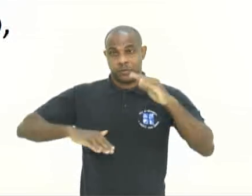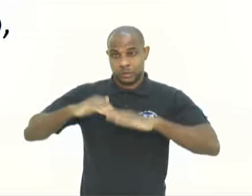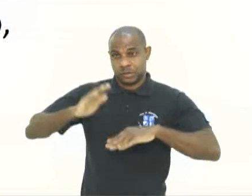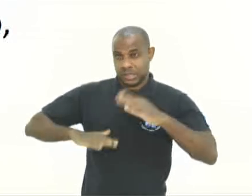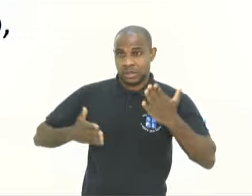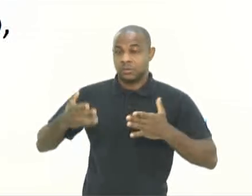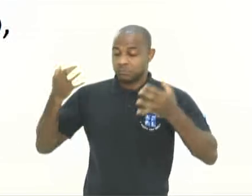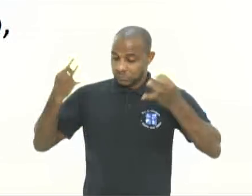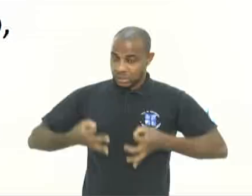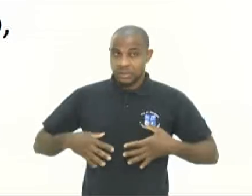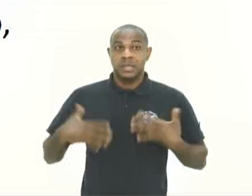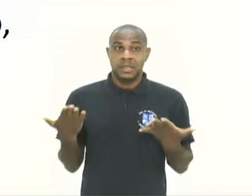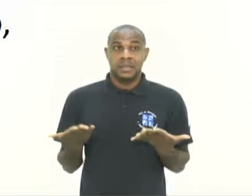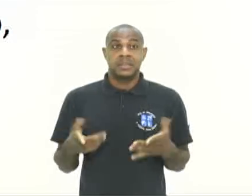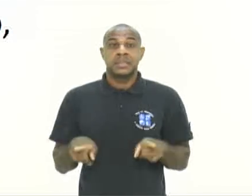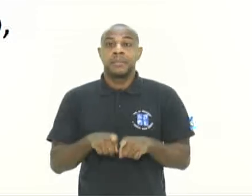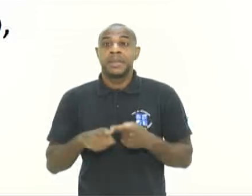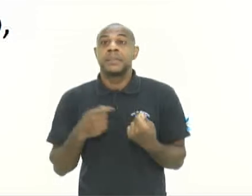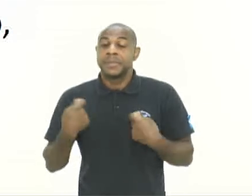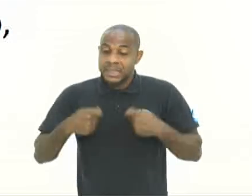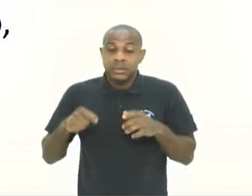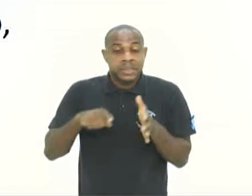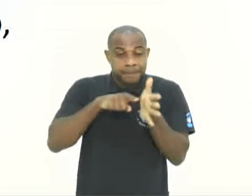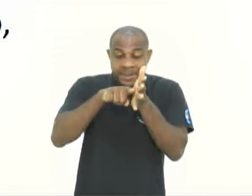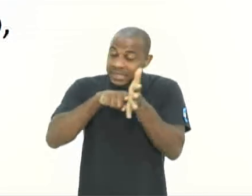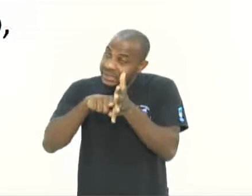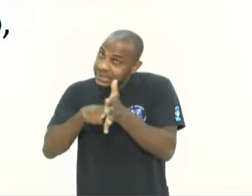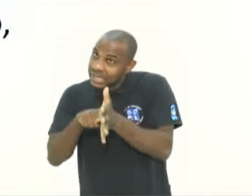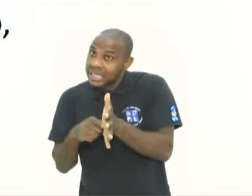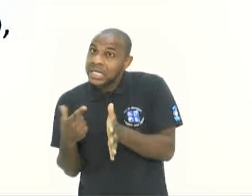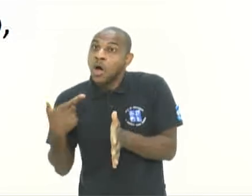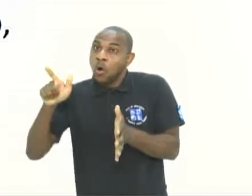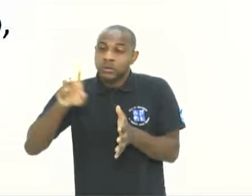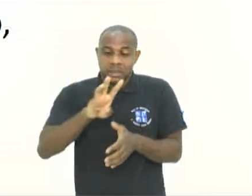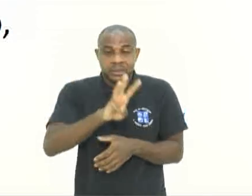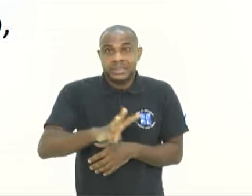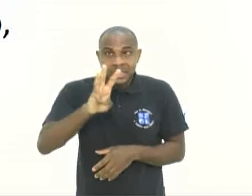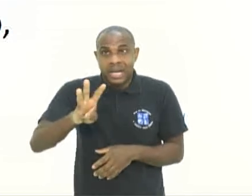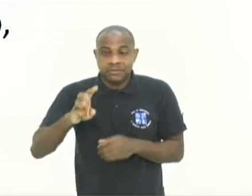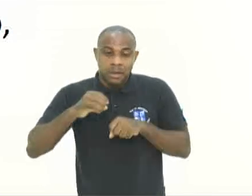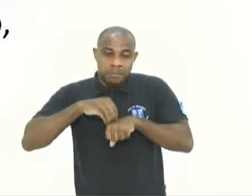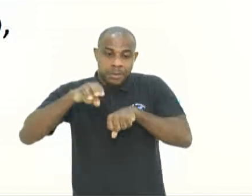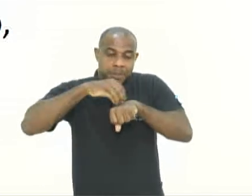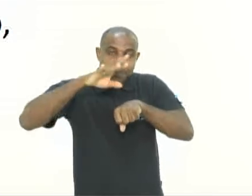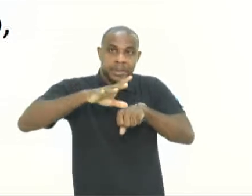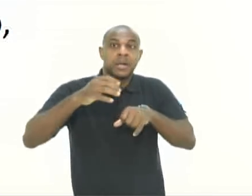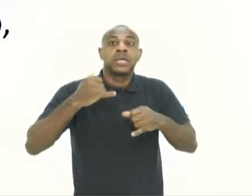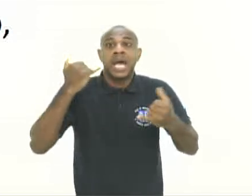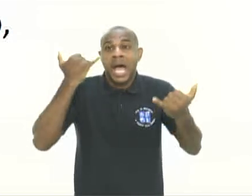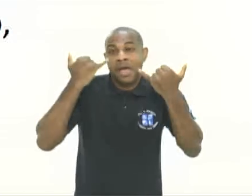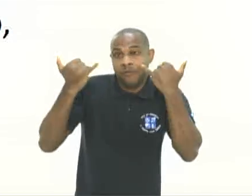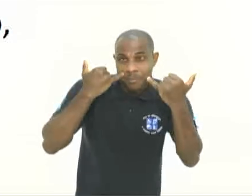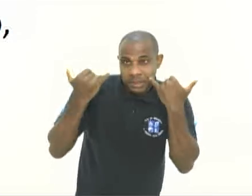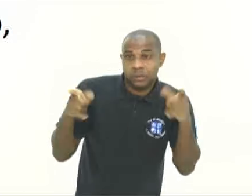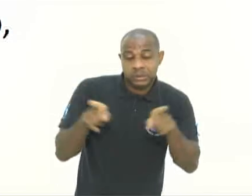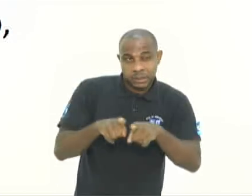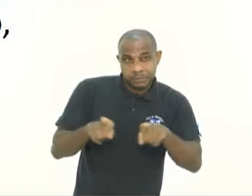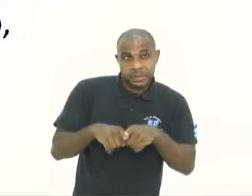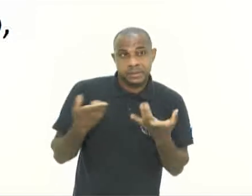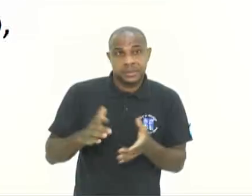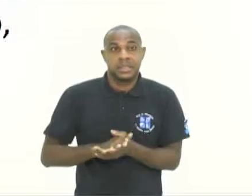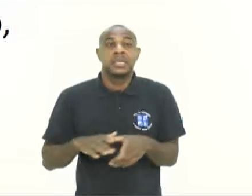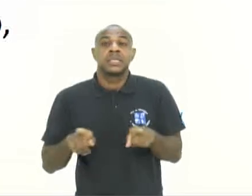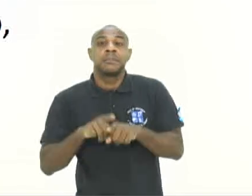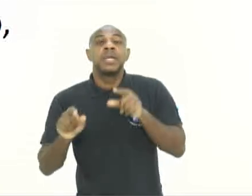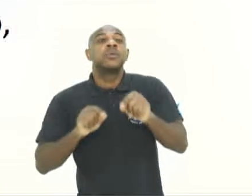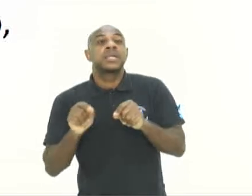importante pesquisar se mais de uma fonte publicou a notícia. Isso denota maior credibilidade à mensagem. Outro aspecto relevante